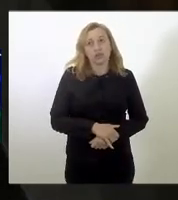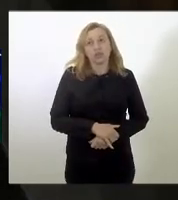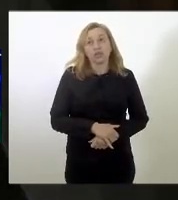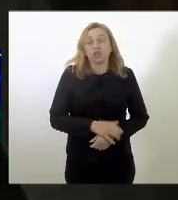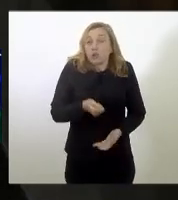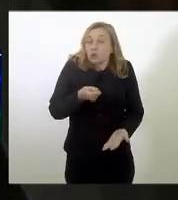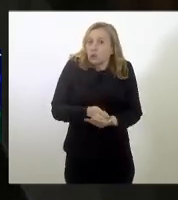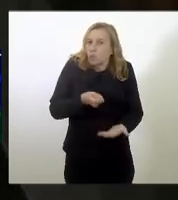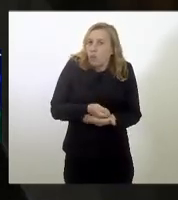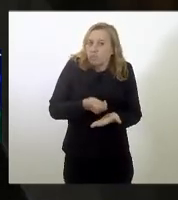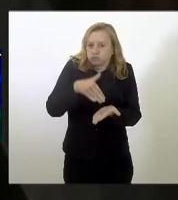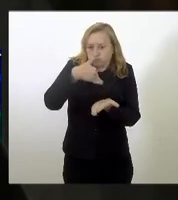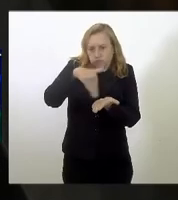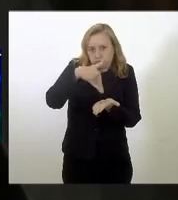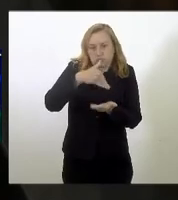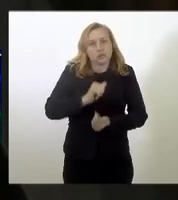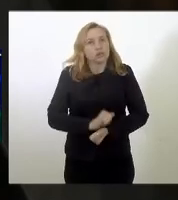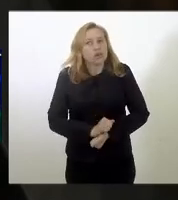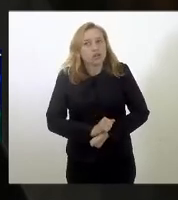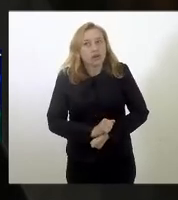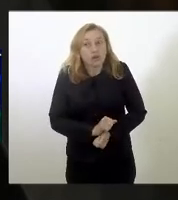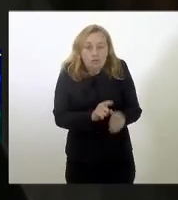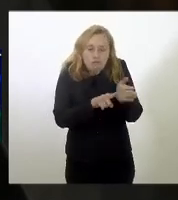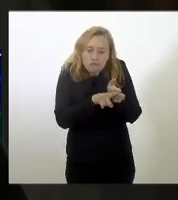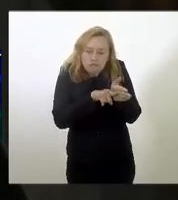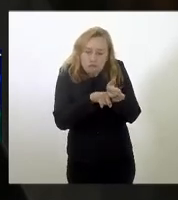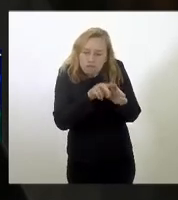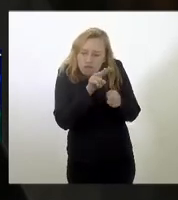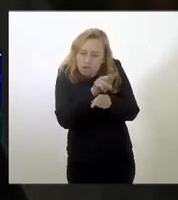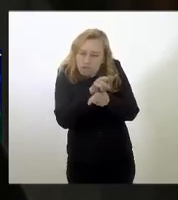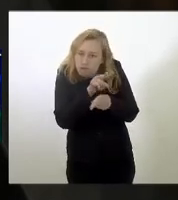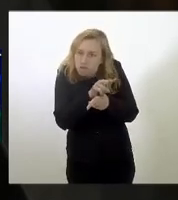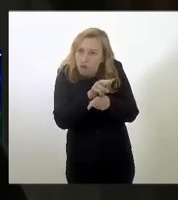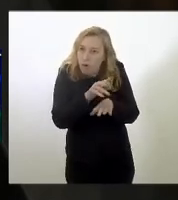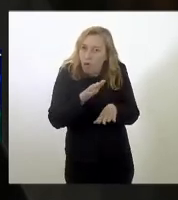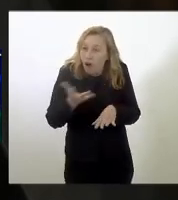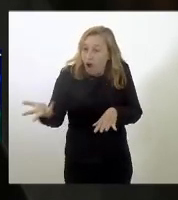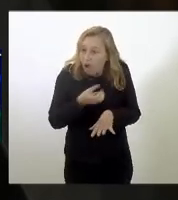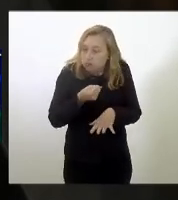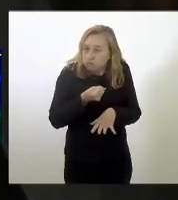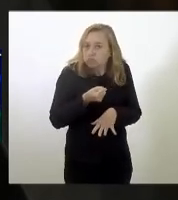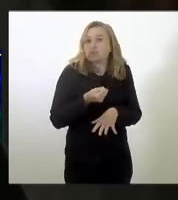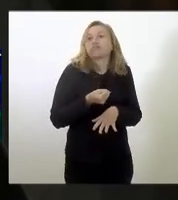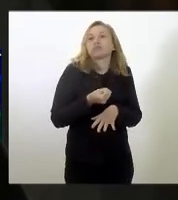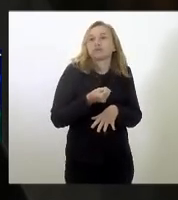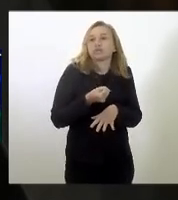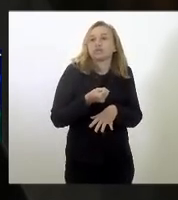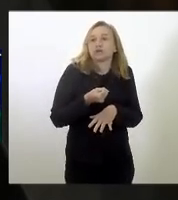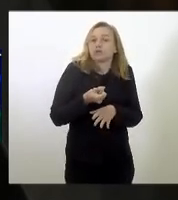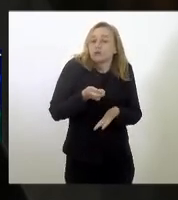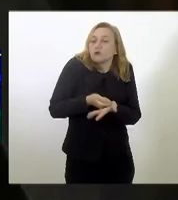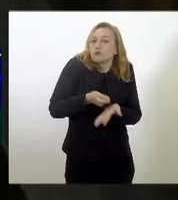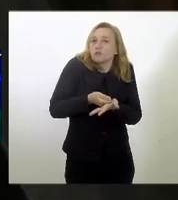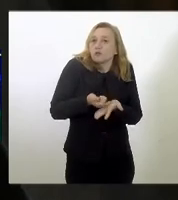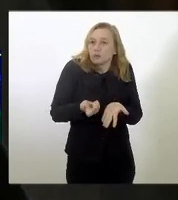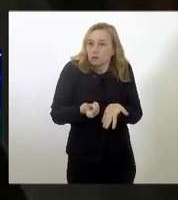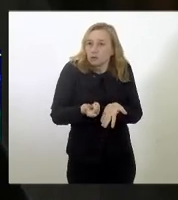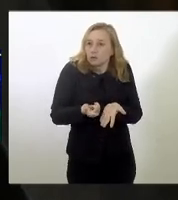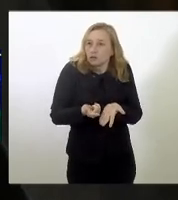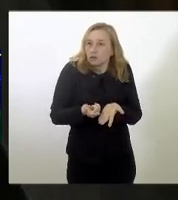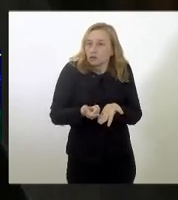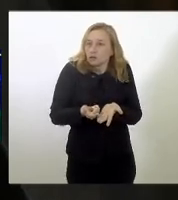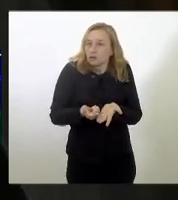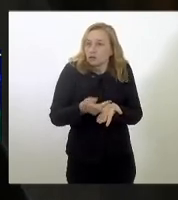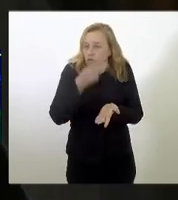cobre do secretário uma fiscalização mais acirrada em cima dos